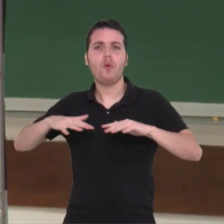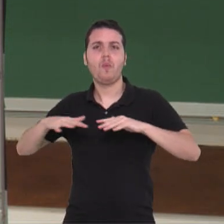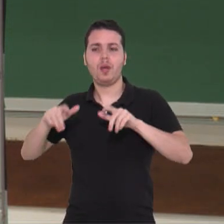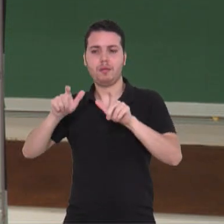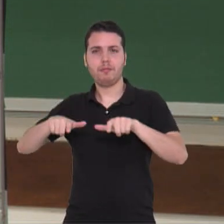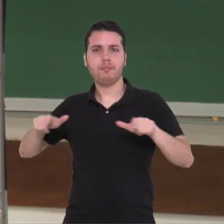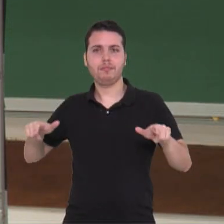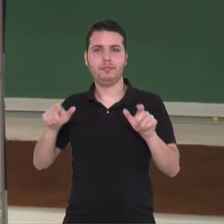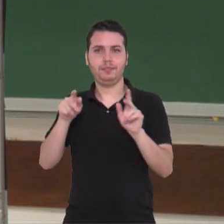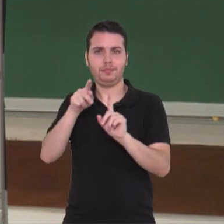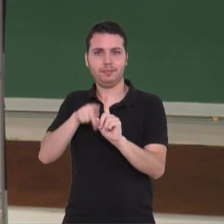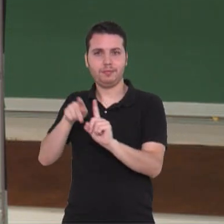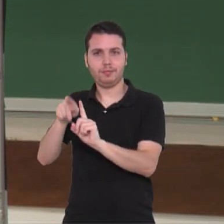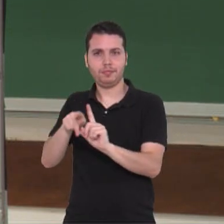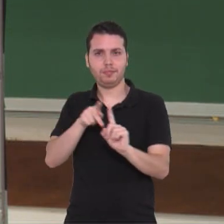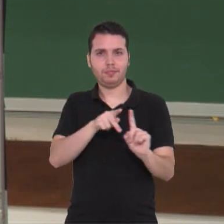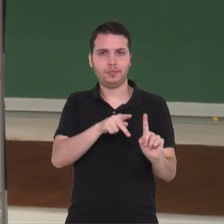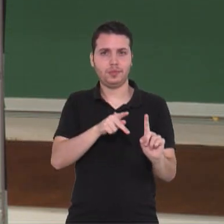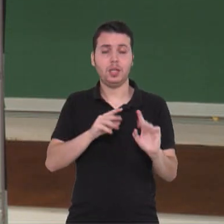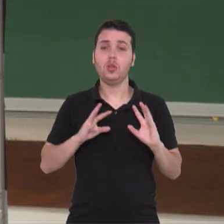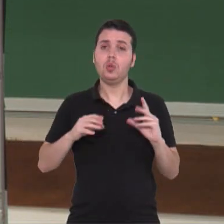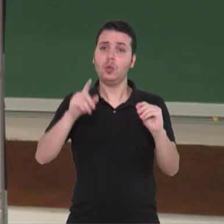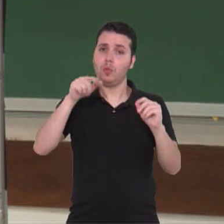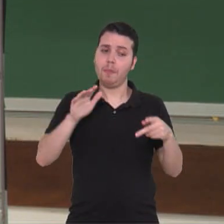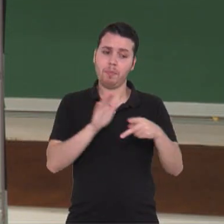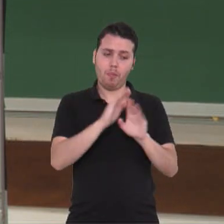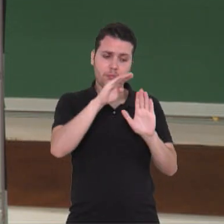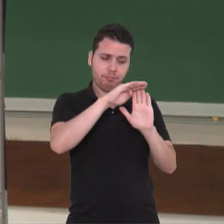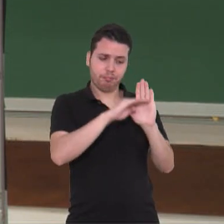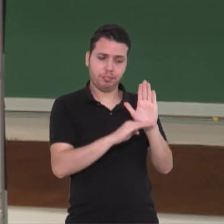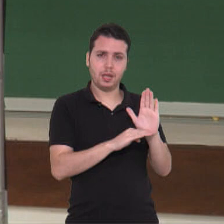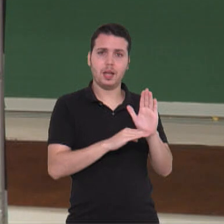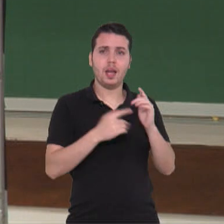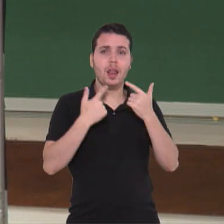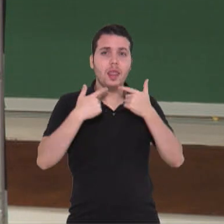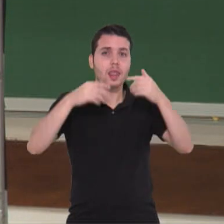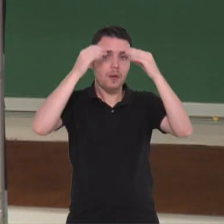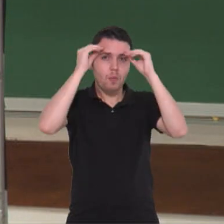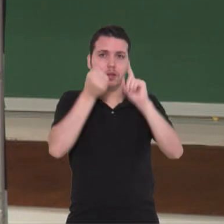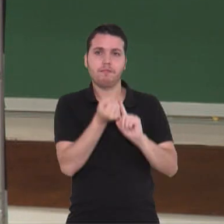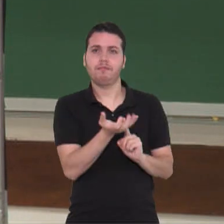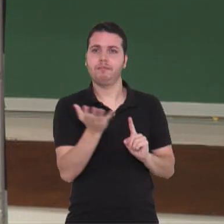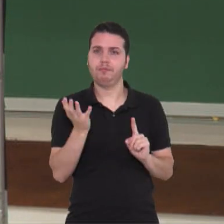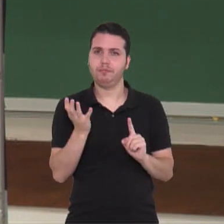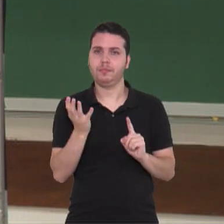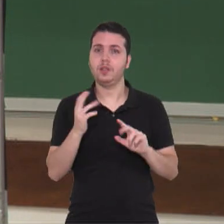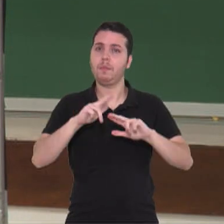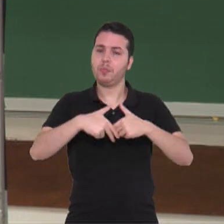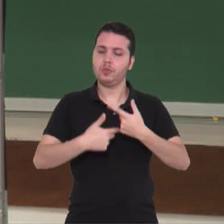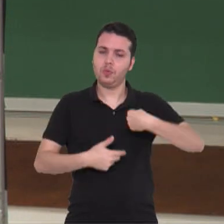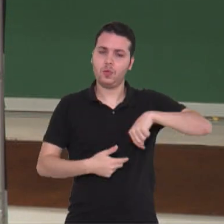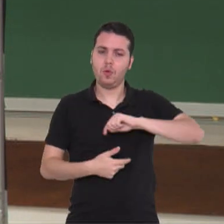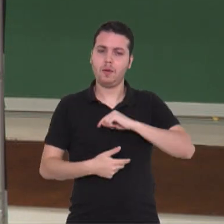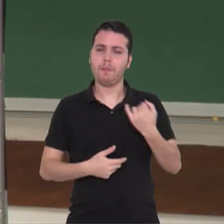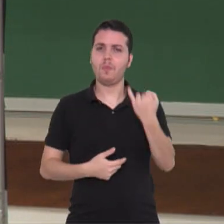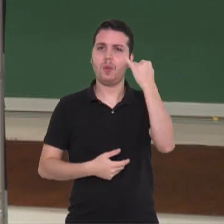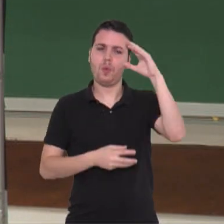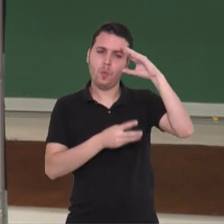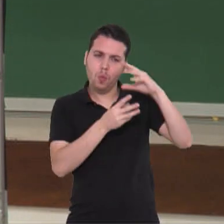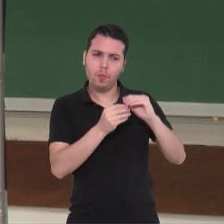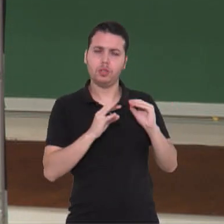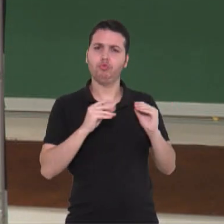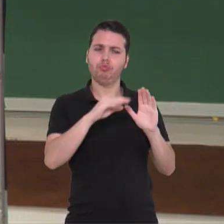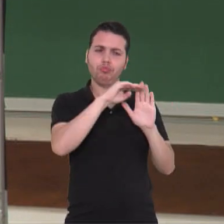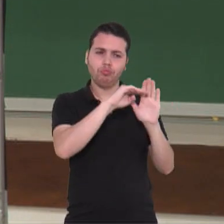isso faz parte da linguagem não verbal. Por isso que é muito importante nós ficarmos atentos a todos esses elementos quando eu